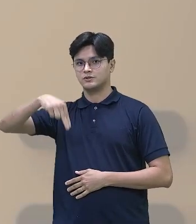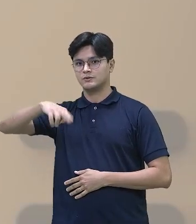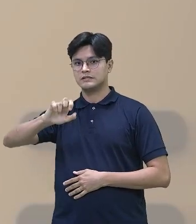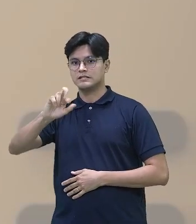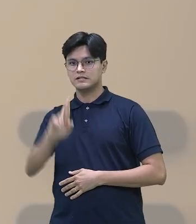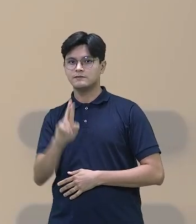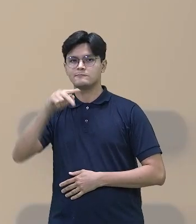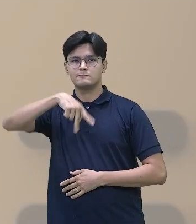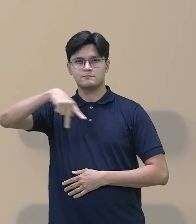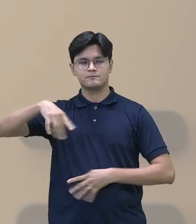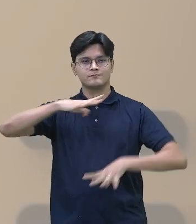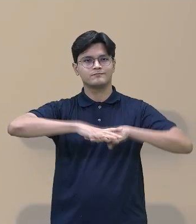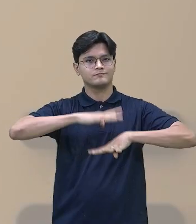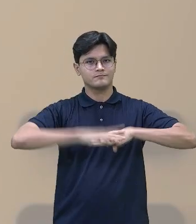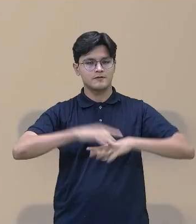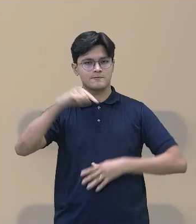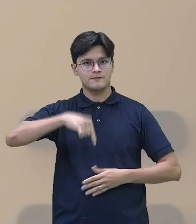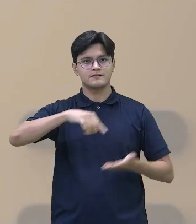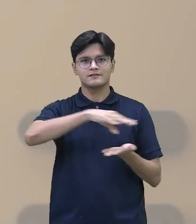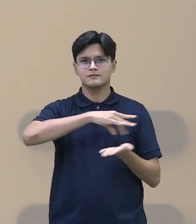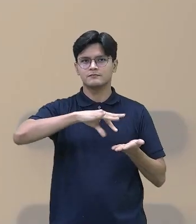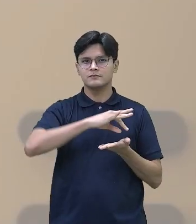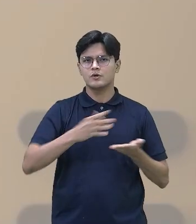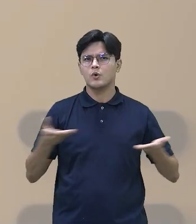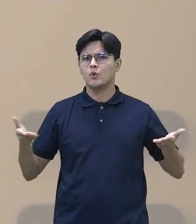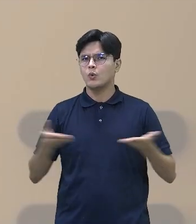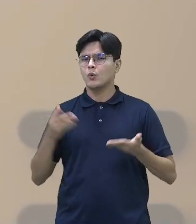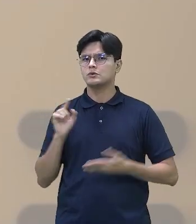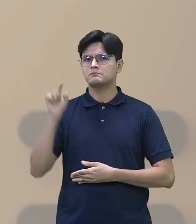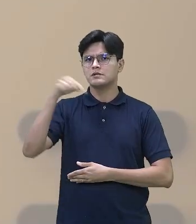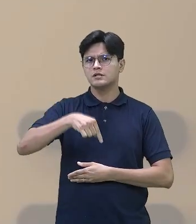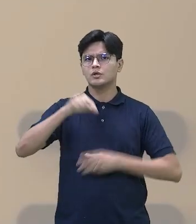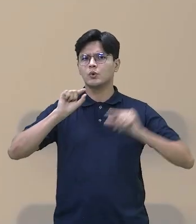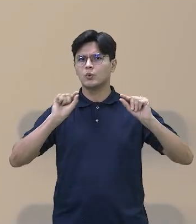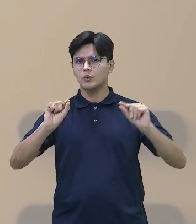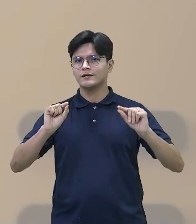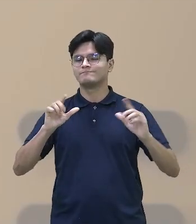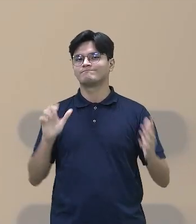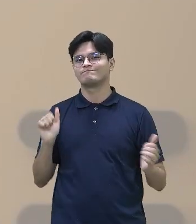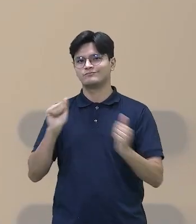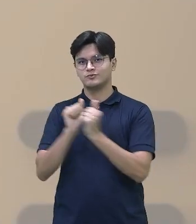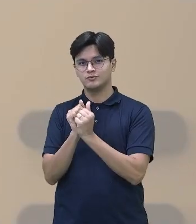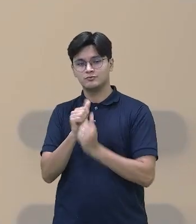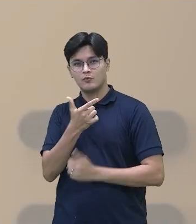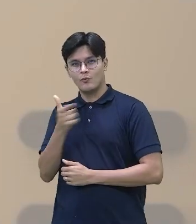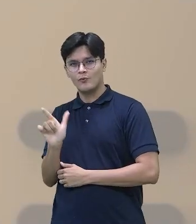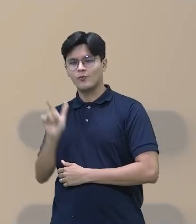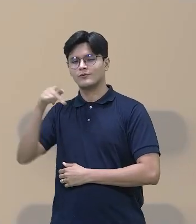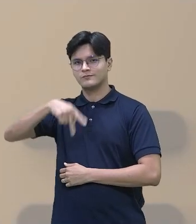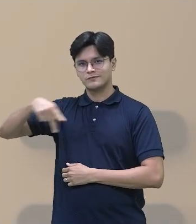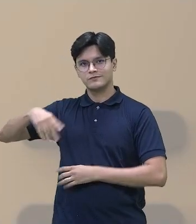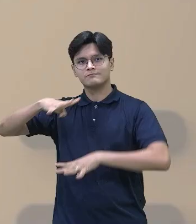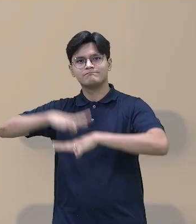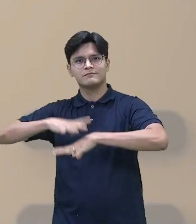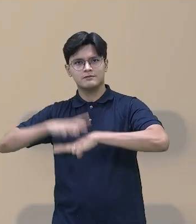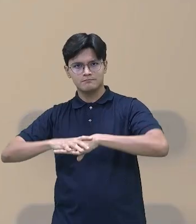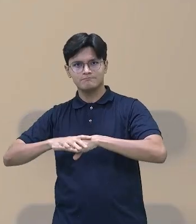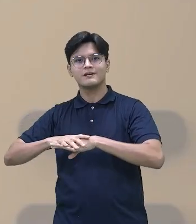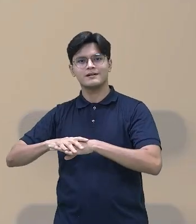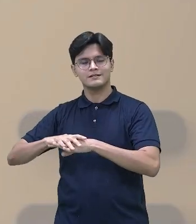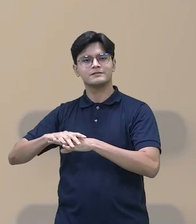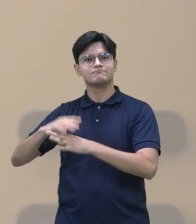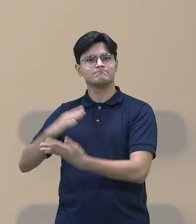aqui professor do Centro de Mídias e eu estou aqui com outro professor de matemática que vai me ajudar aqui com os temas